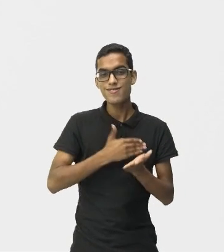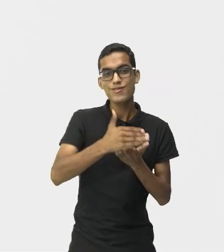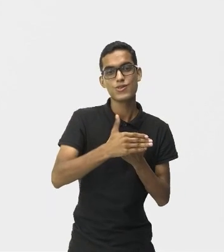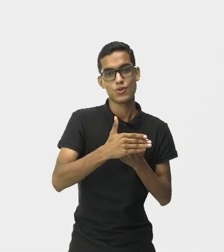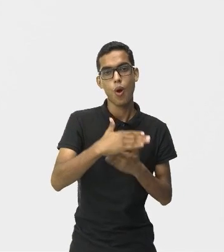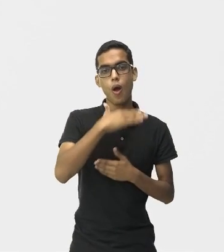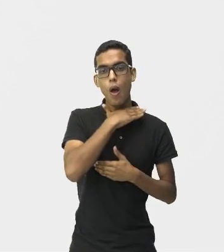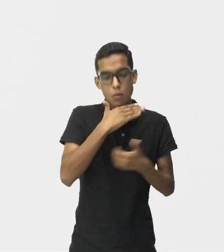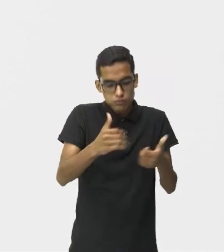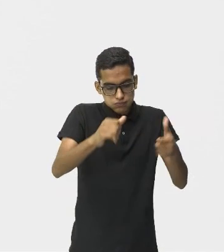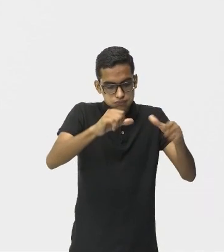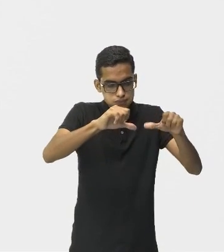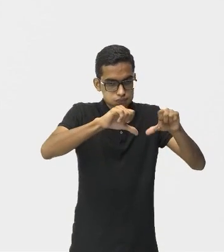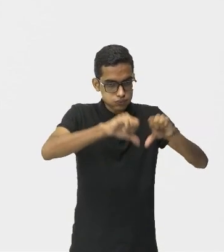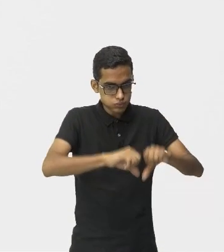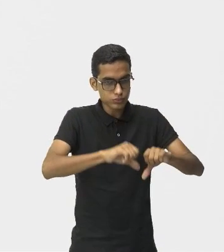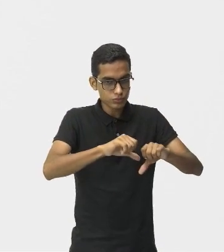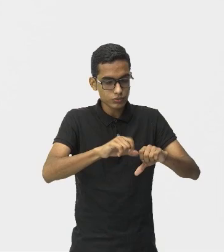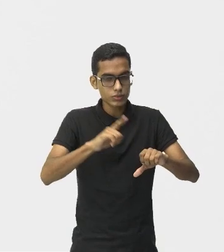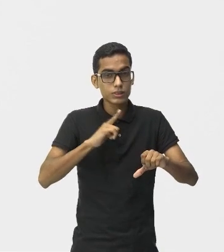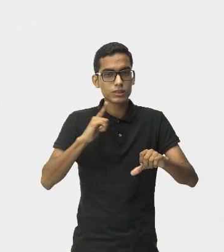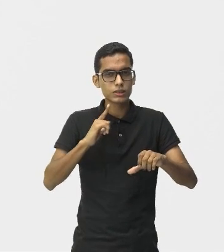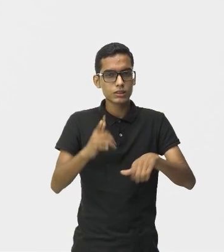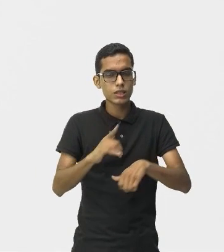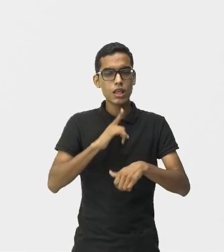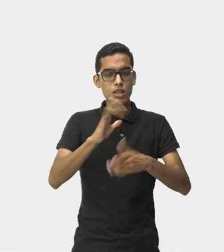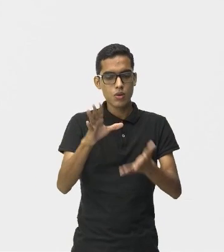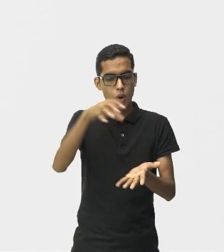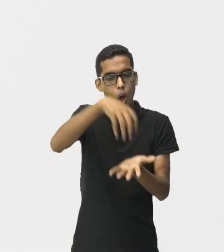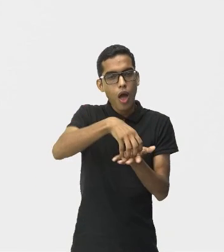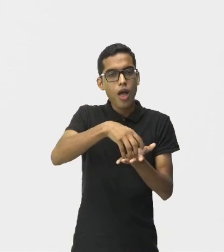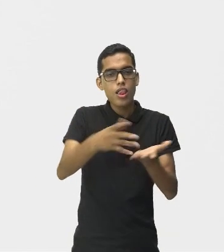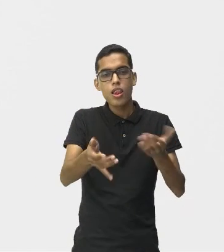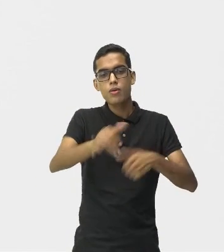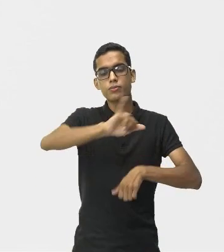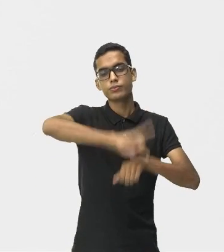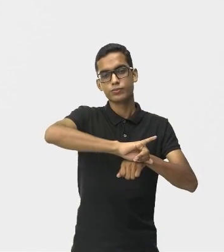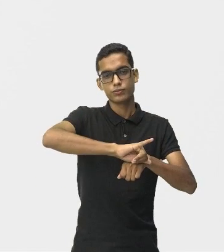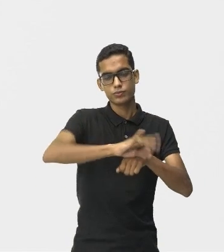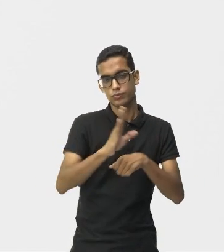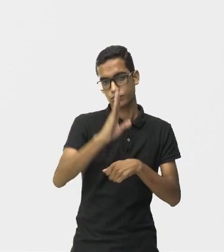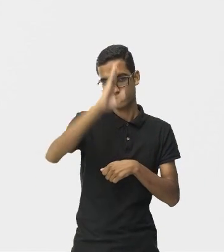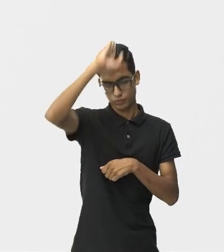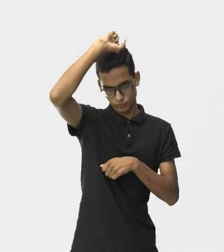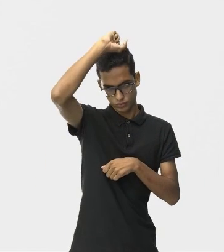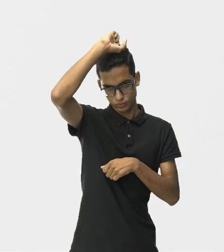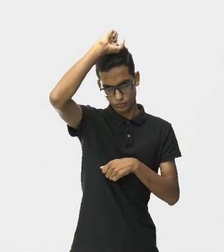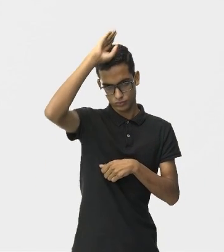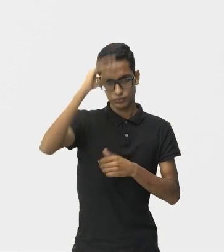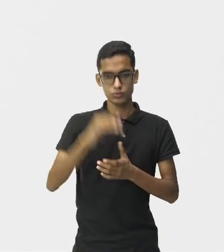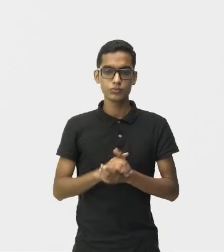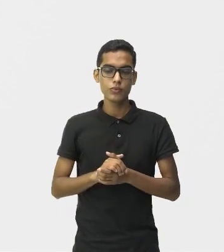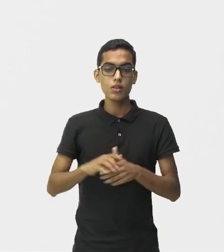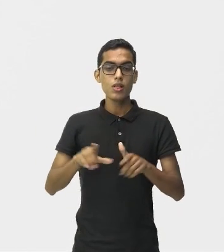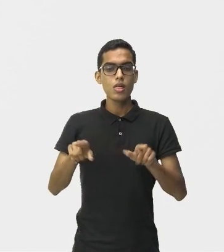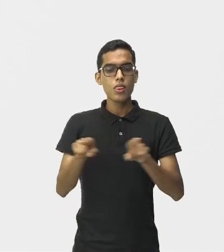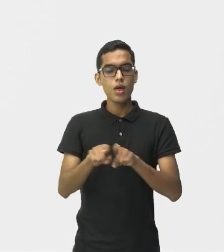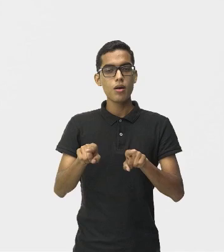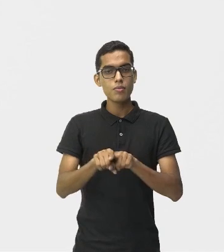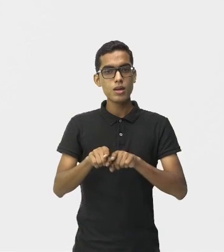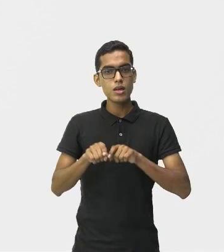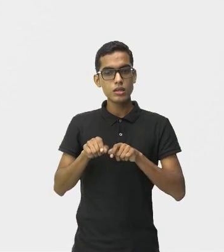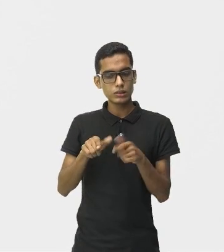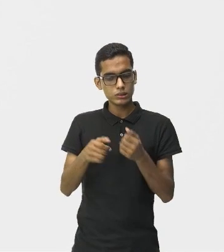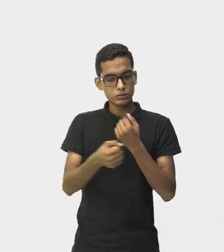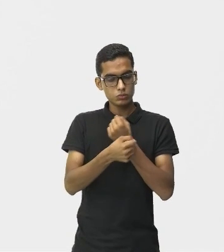tá, gente? Com sede em Roma. Se deu graças à crise do escravismo, tá, gente? Mas também houve